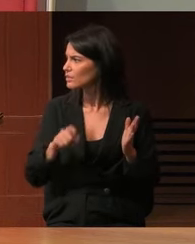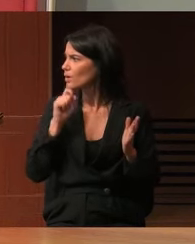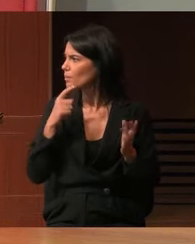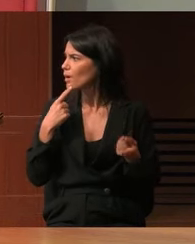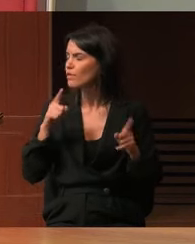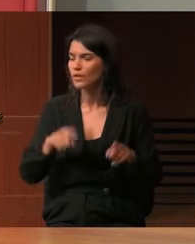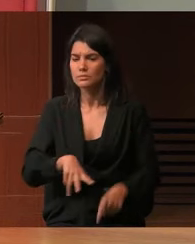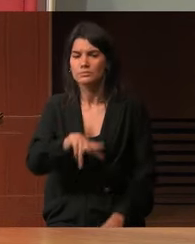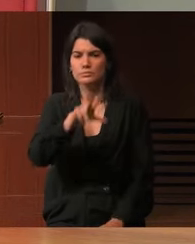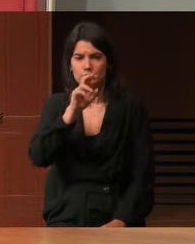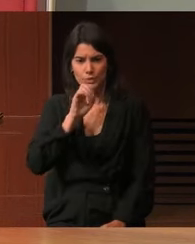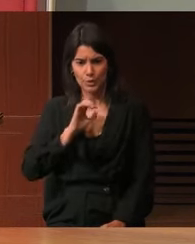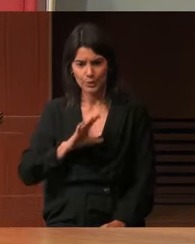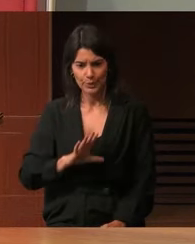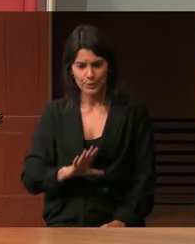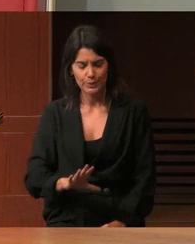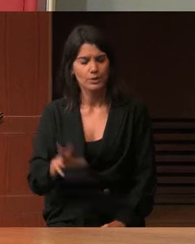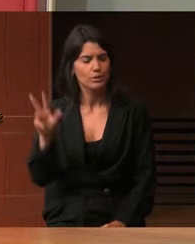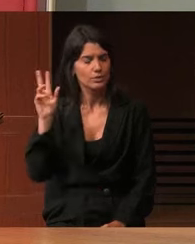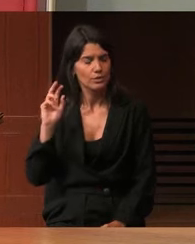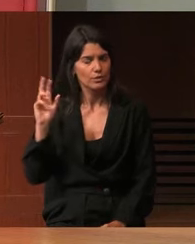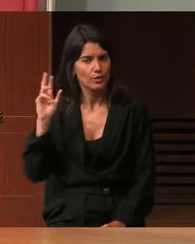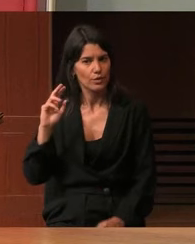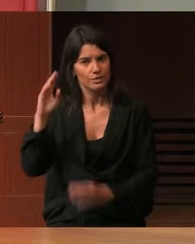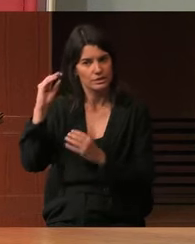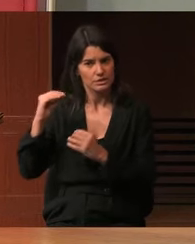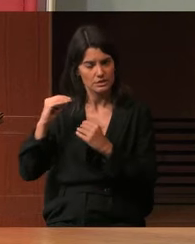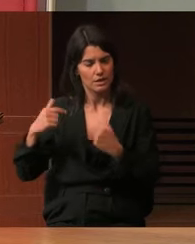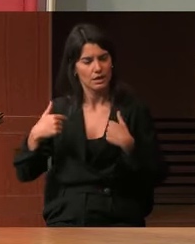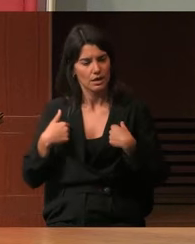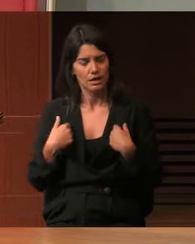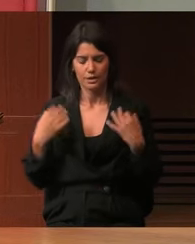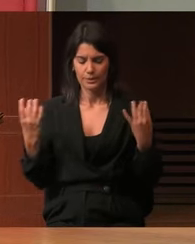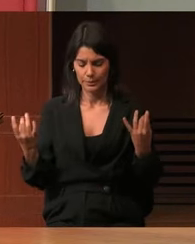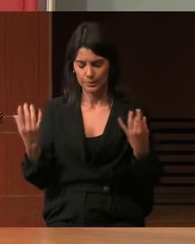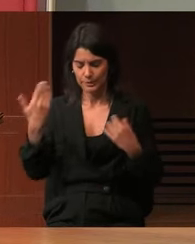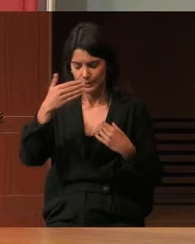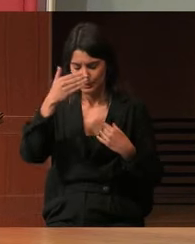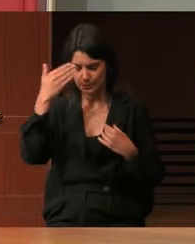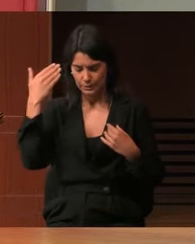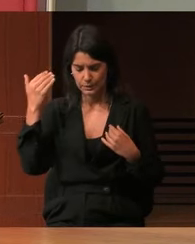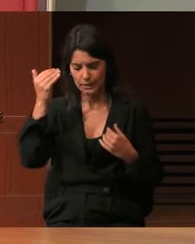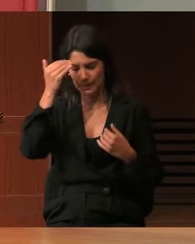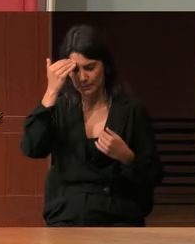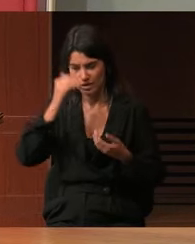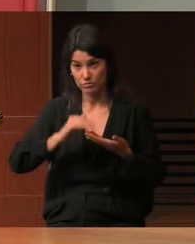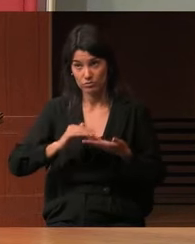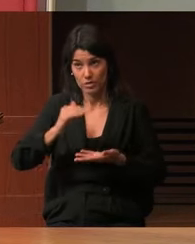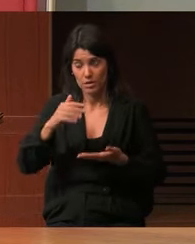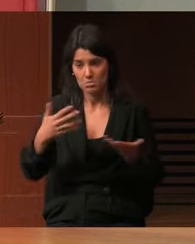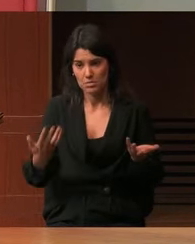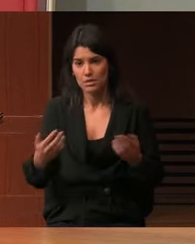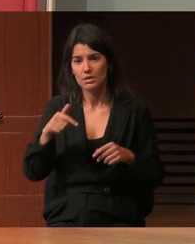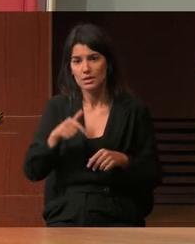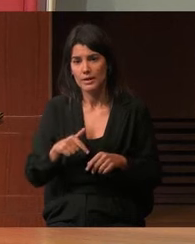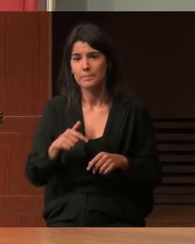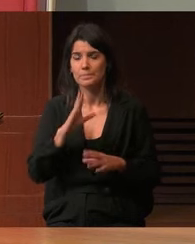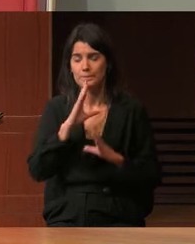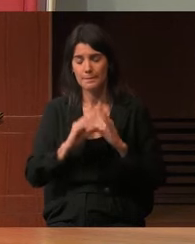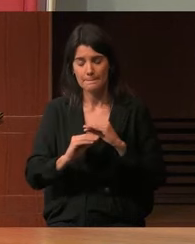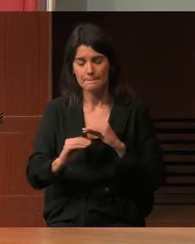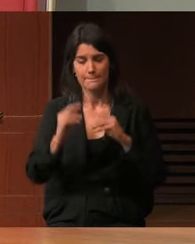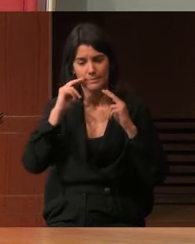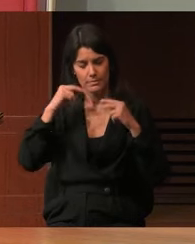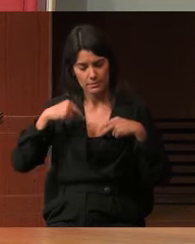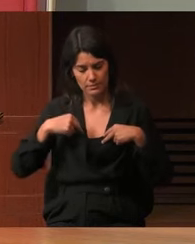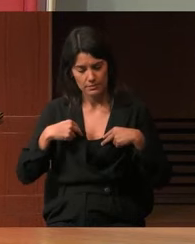fôlego, escutar os exercícios de meditação e mindfulness oferecidos, sentar-se em silêncio ou usar a sua própria app